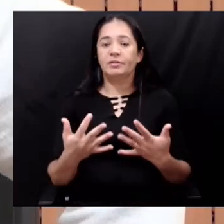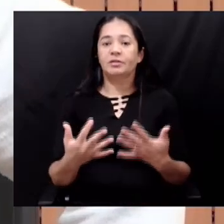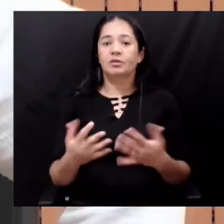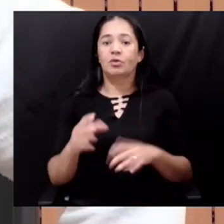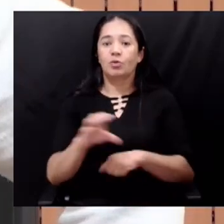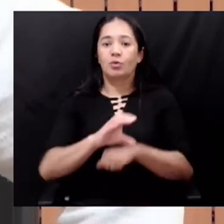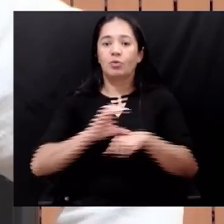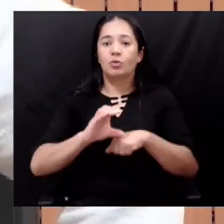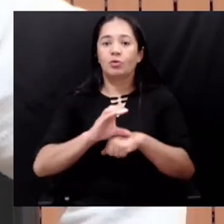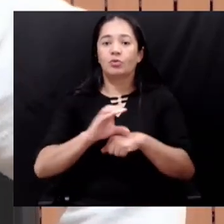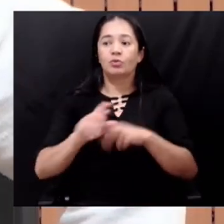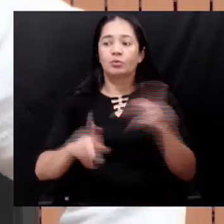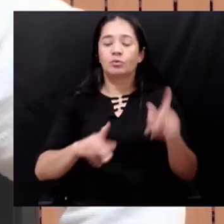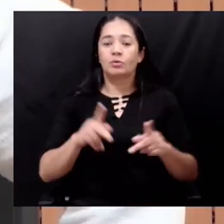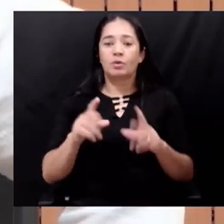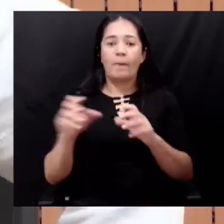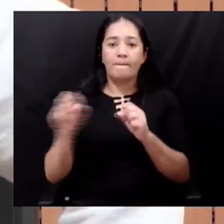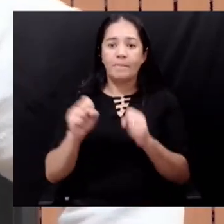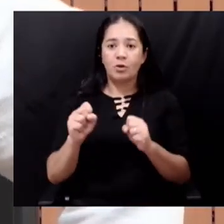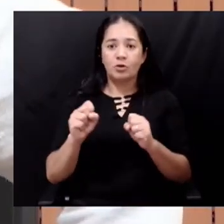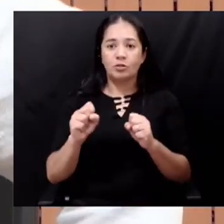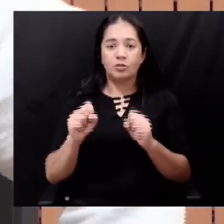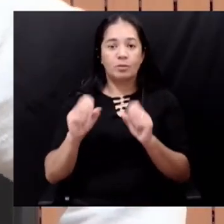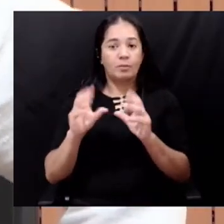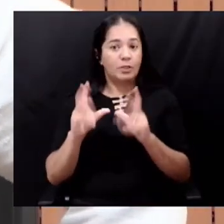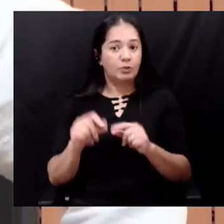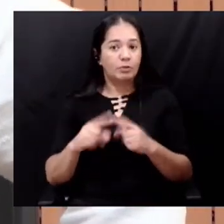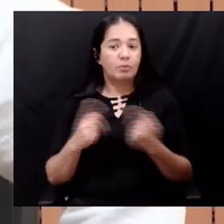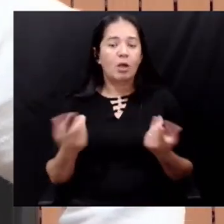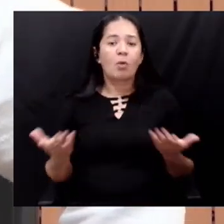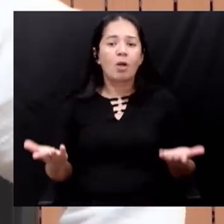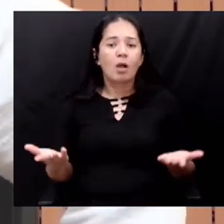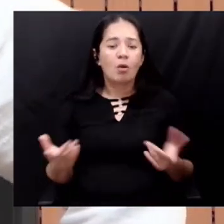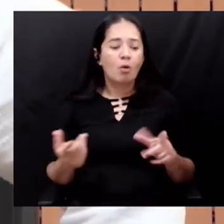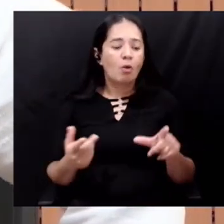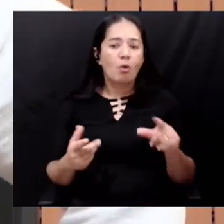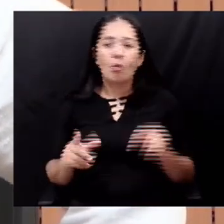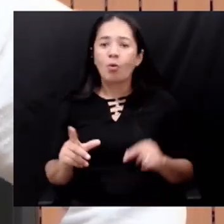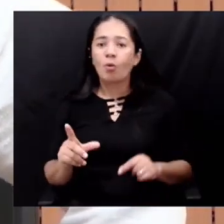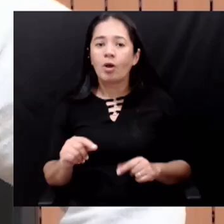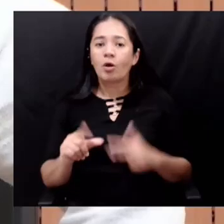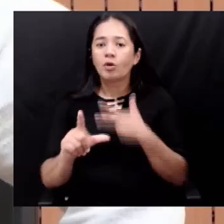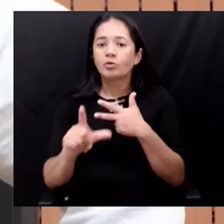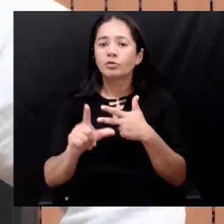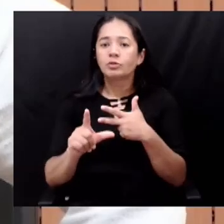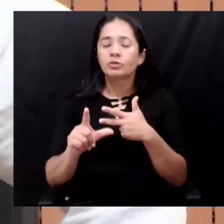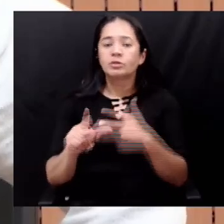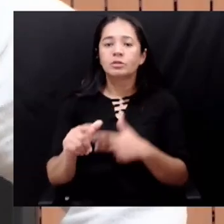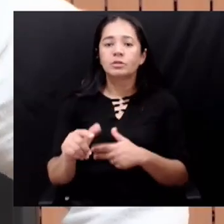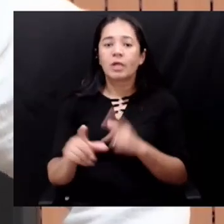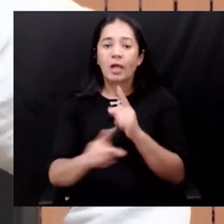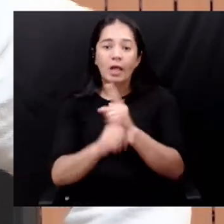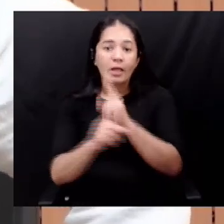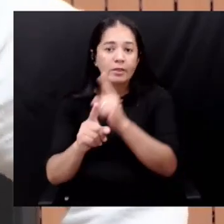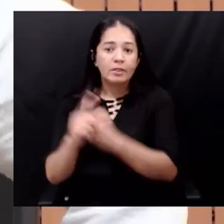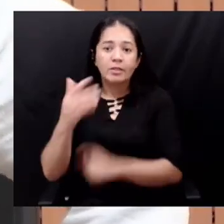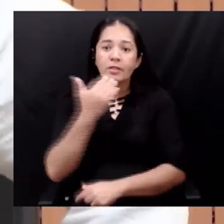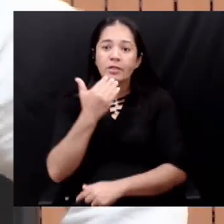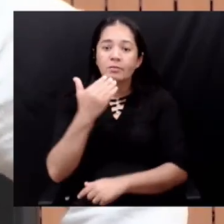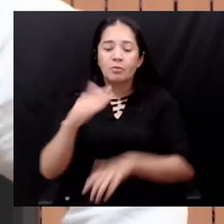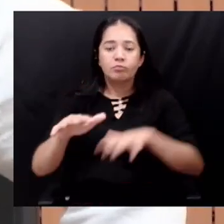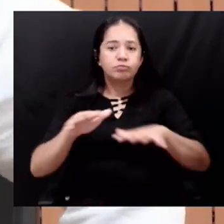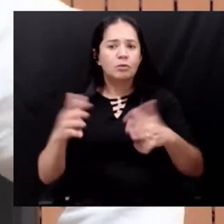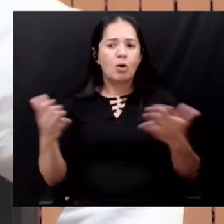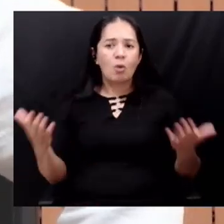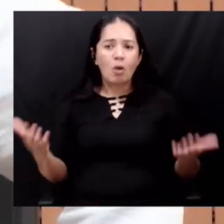para tudo, ok. Mas qual que foi a opção do legislador lá na época, atendendo à reivindicação do movimento? Priorizar